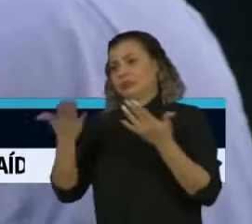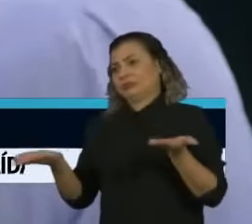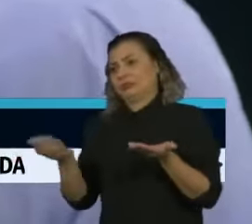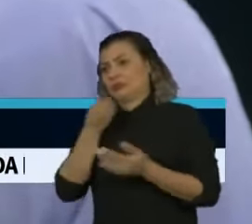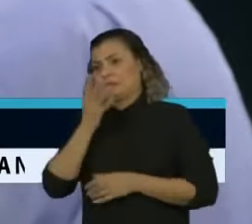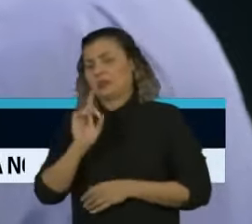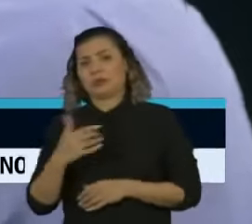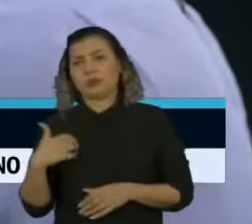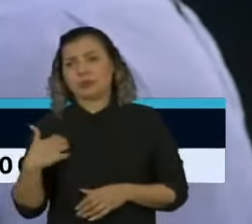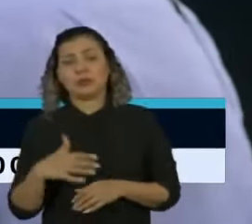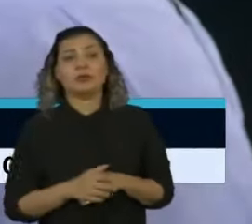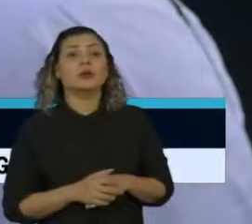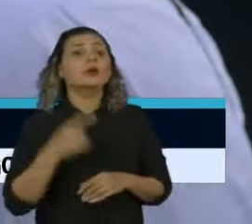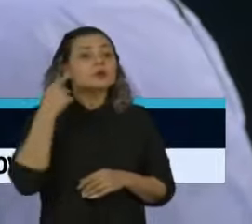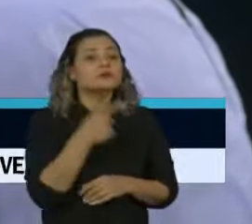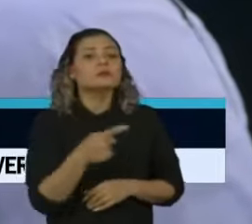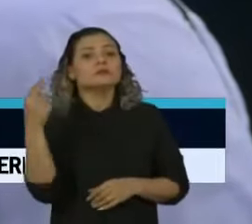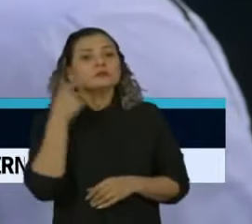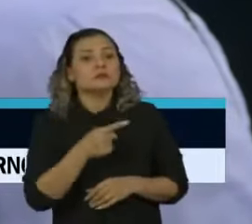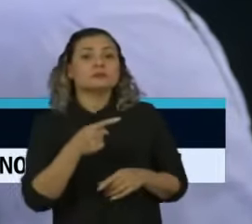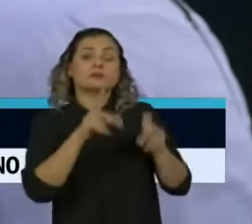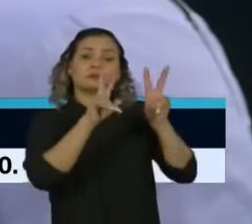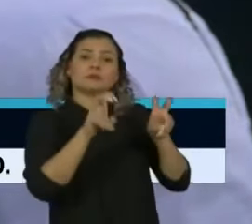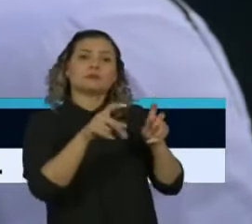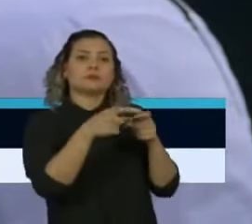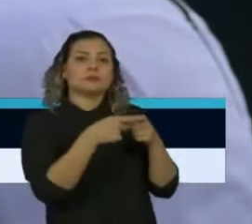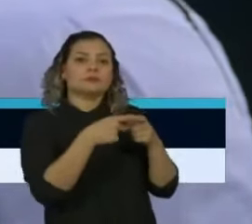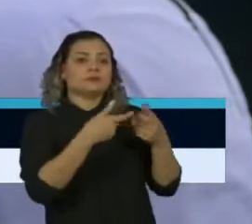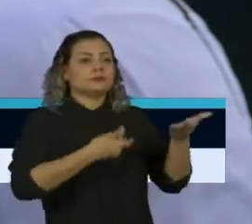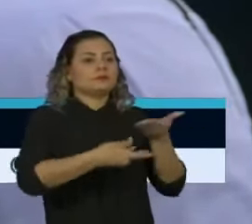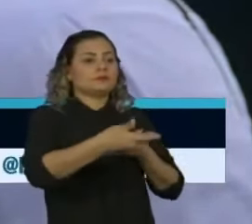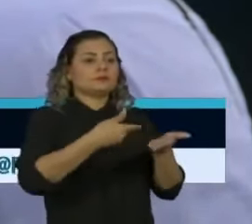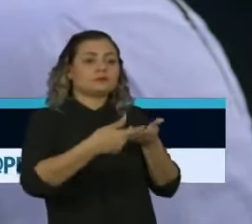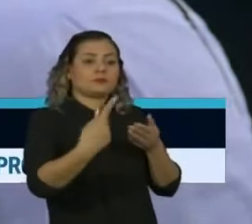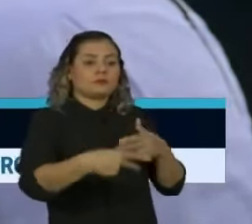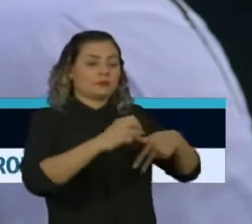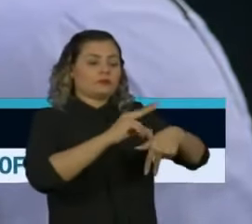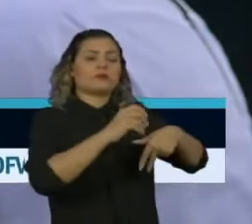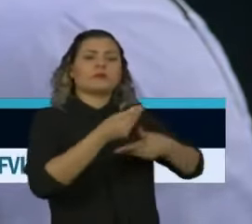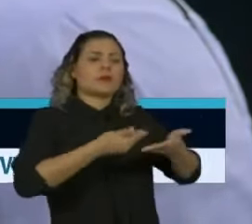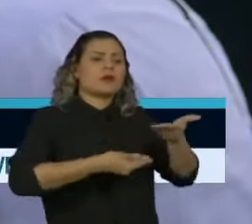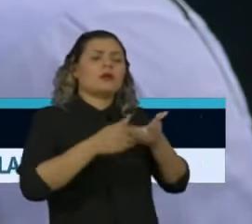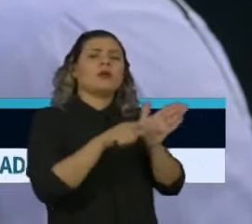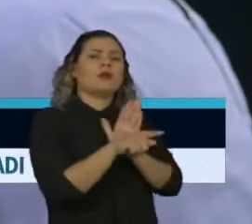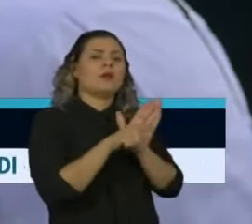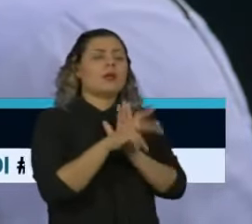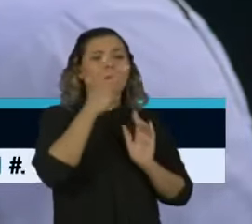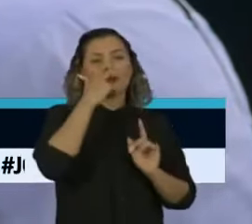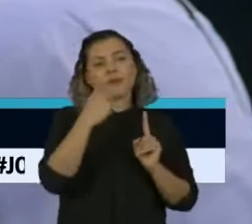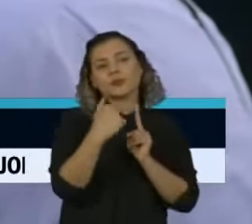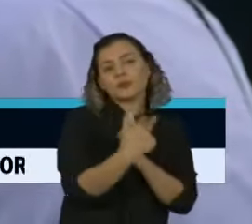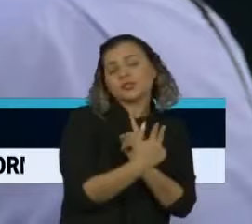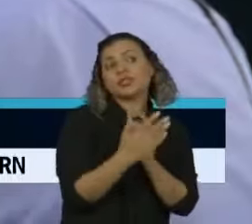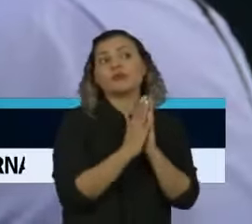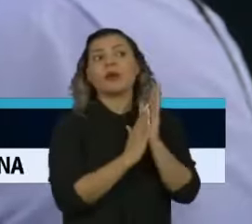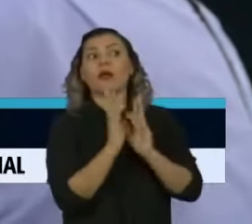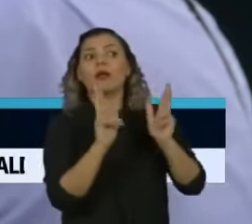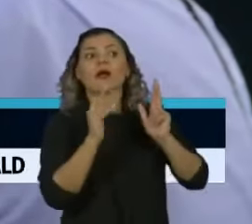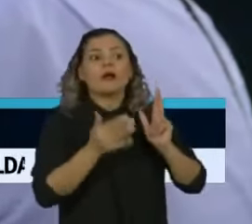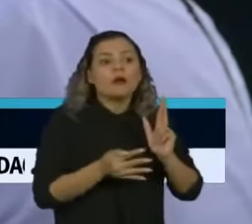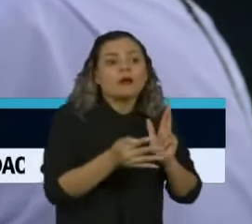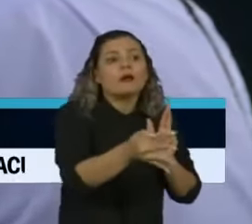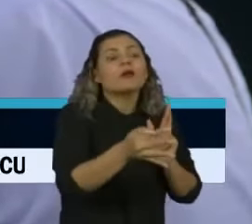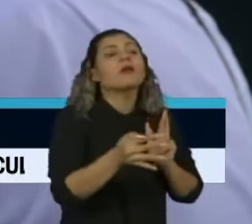Toda semana nós estamos aqui abordando com os médicos que vêm à bancada do Jornal da Cultura uma perspectiva, uma previsão